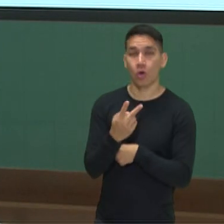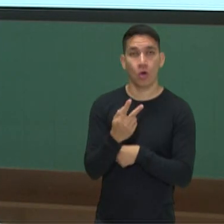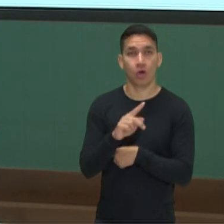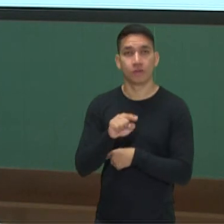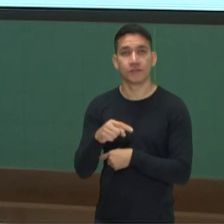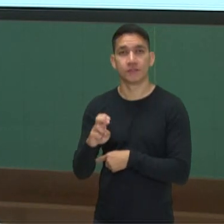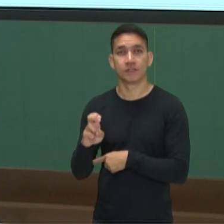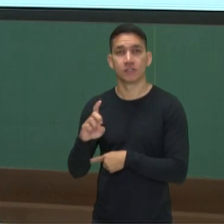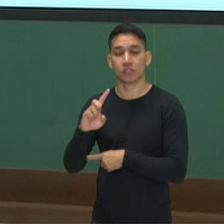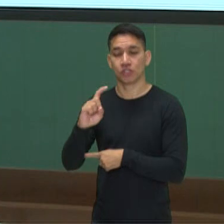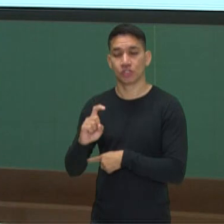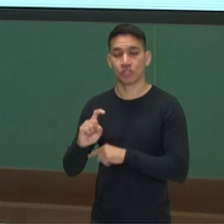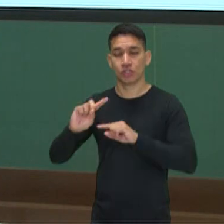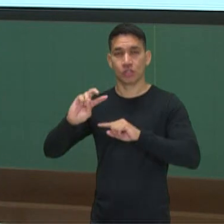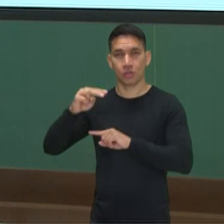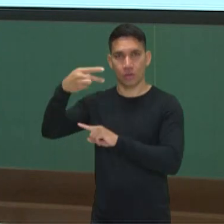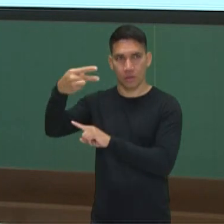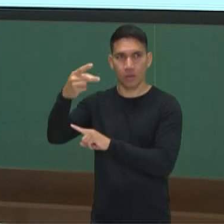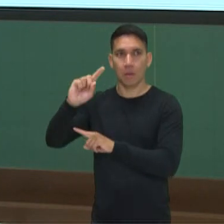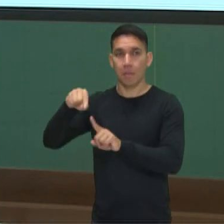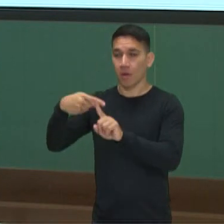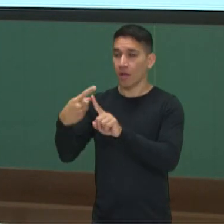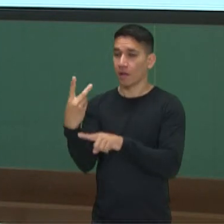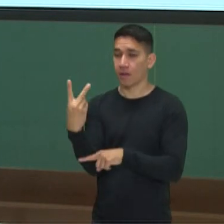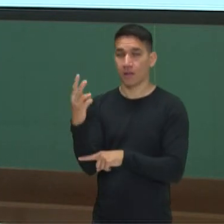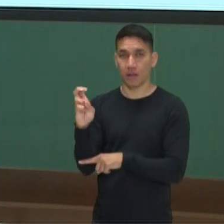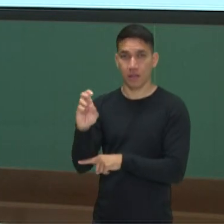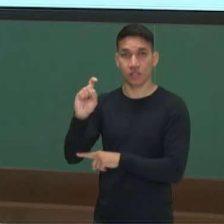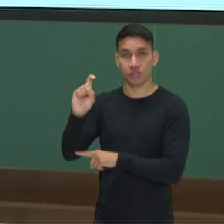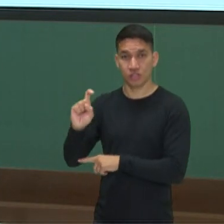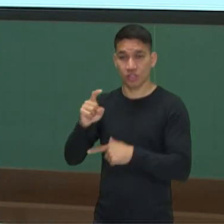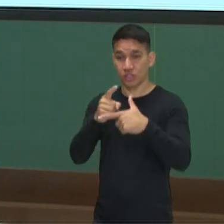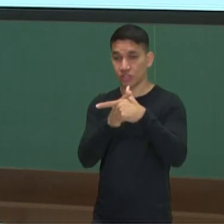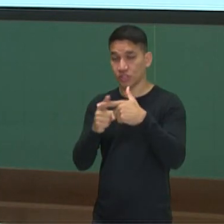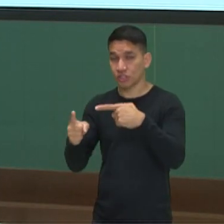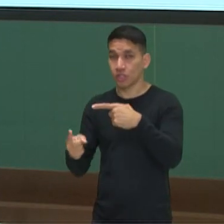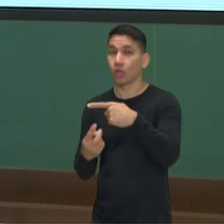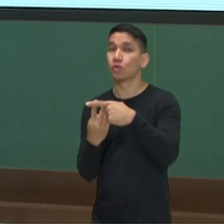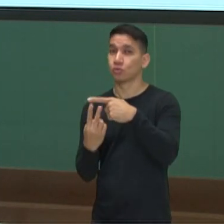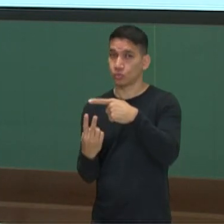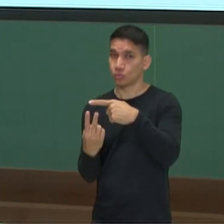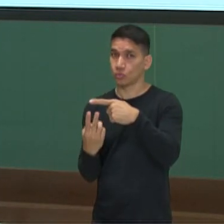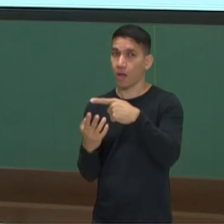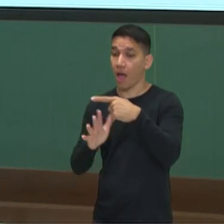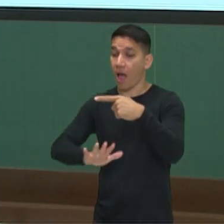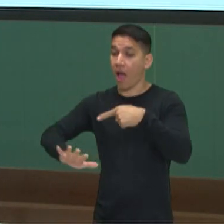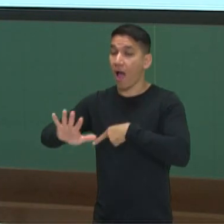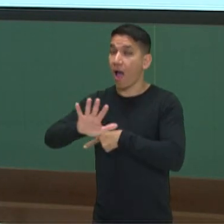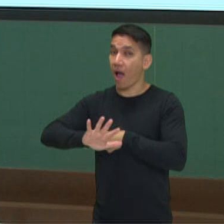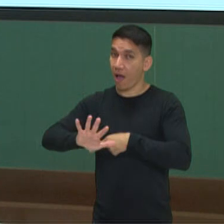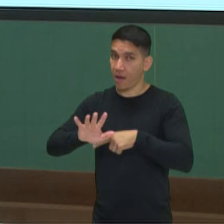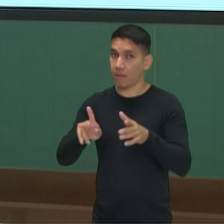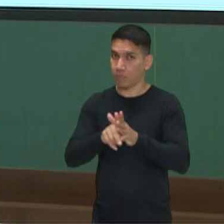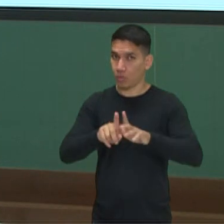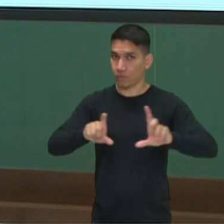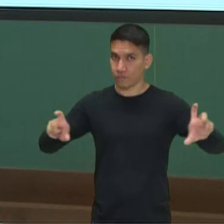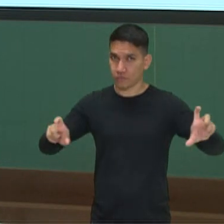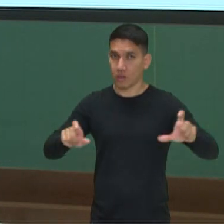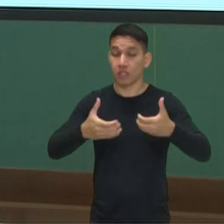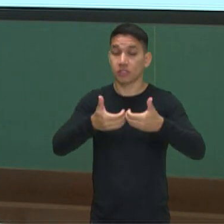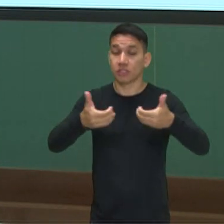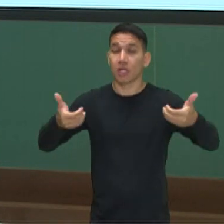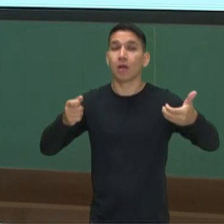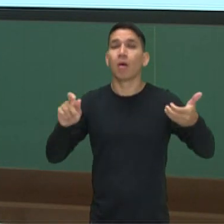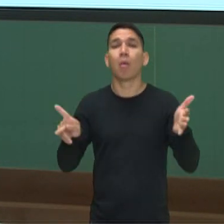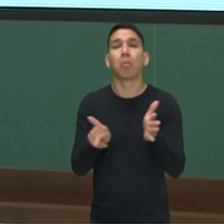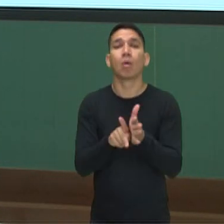12,5x ao quadrado mais 25x, dividindo por 2, que é a fórmula da área. Separando ali os monômios, né?